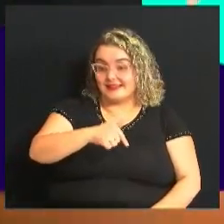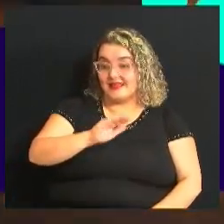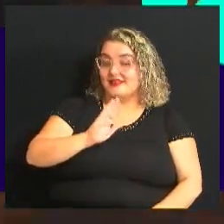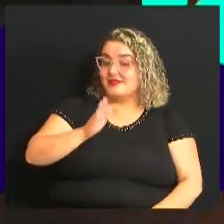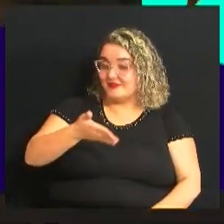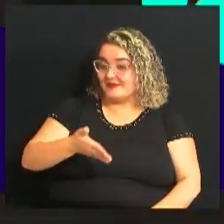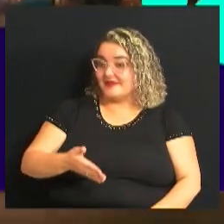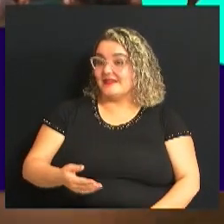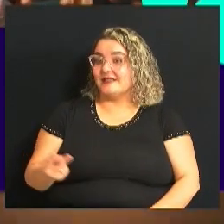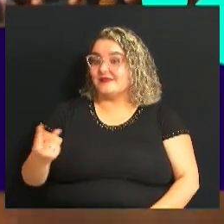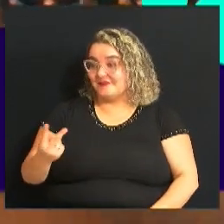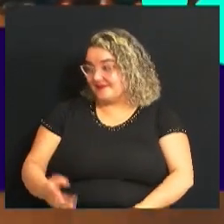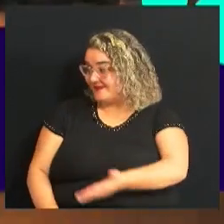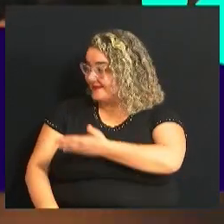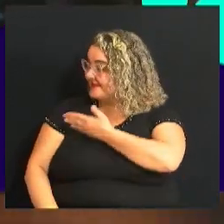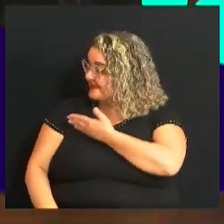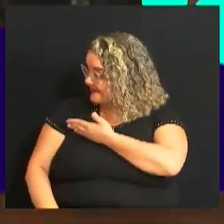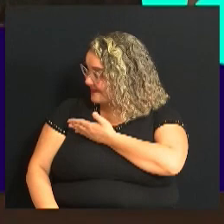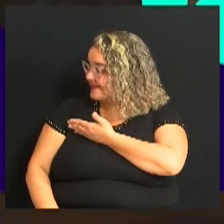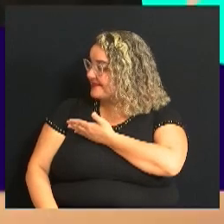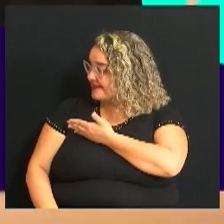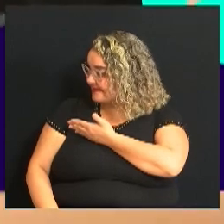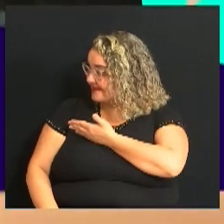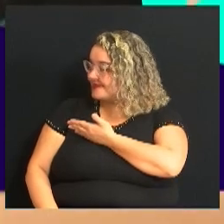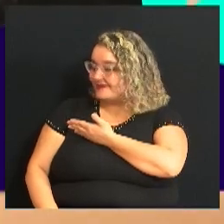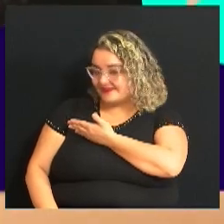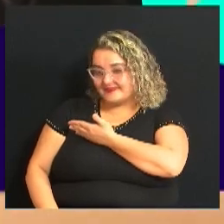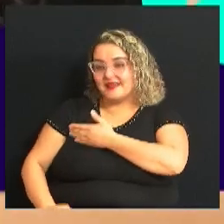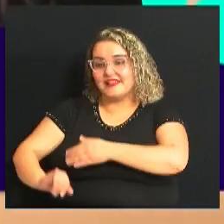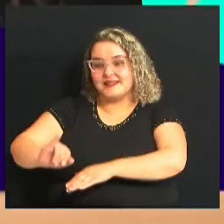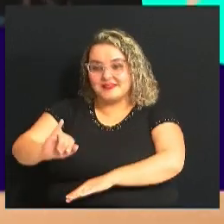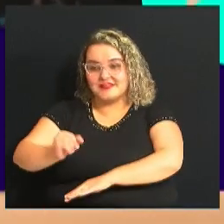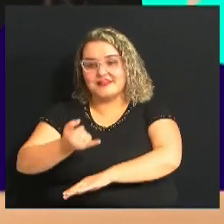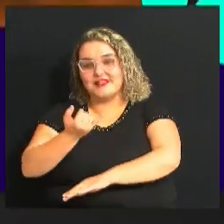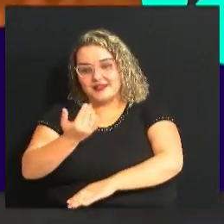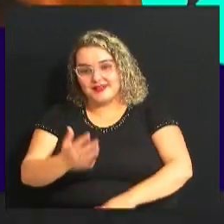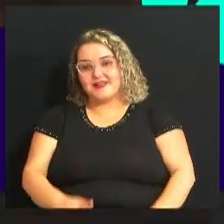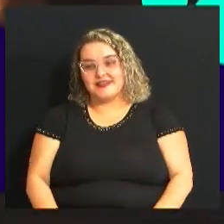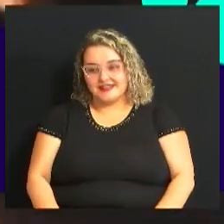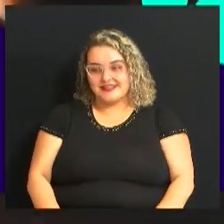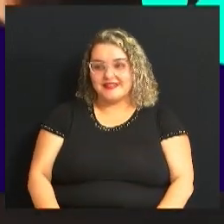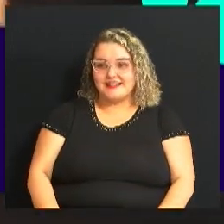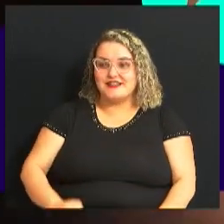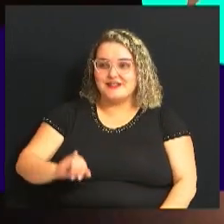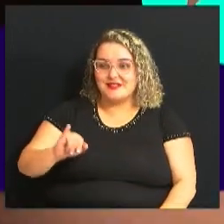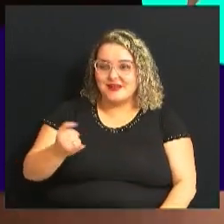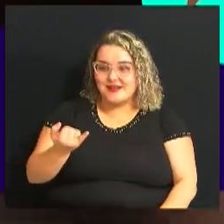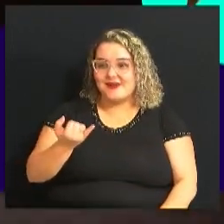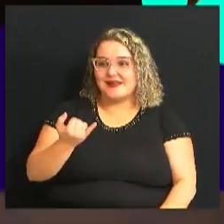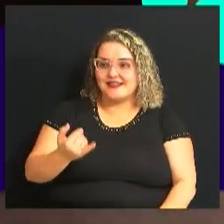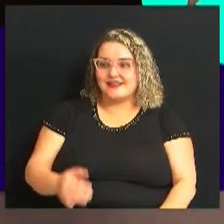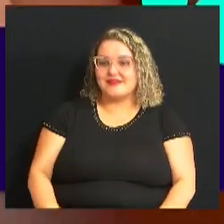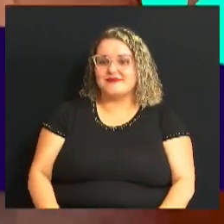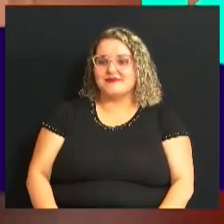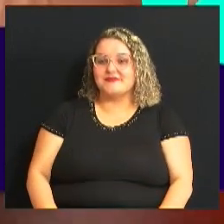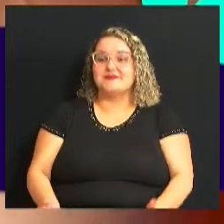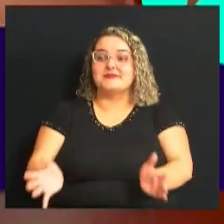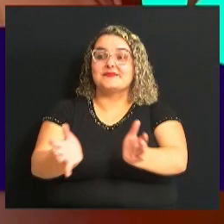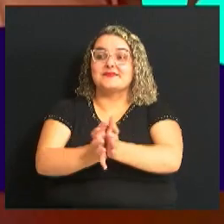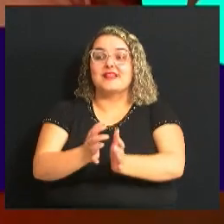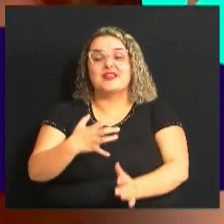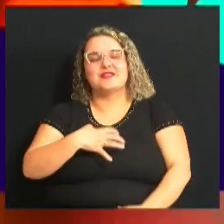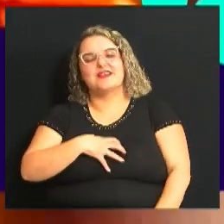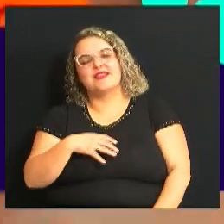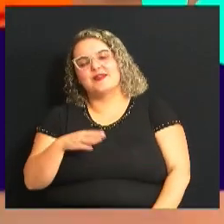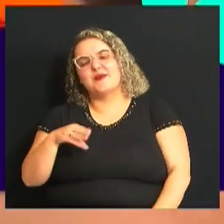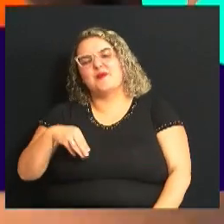a dupla Fernando e Sorocaba se apresenta em Jaguariúna. O show será no Parque Santa Maria. O grupo Jeito Moleque se apresenta